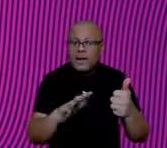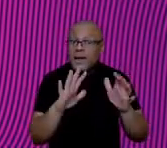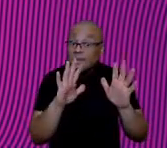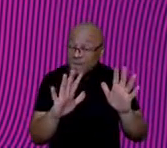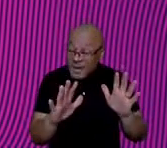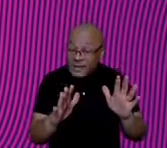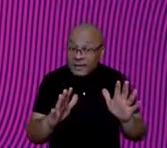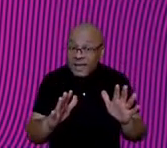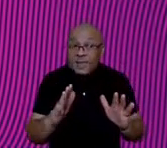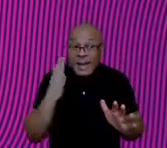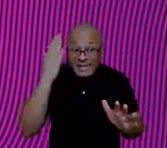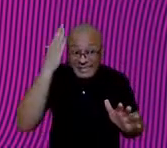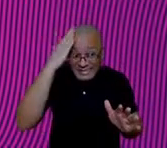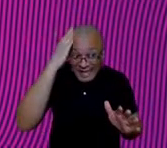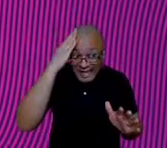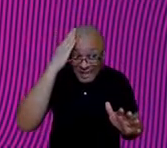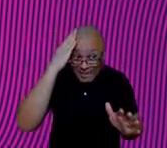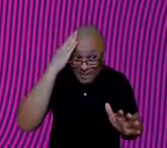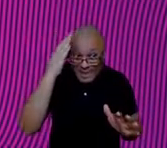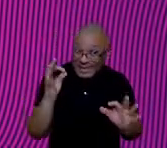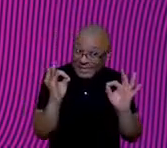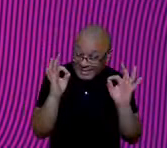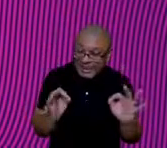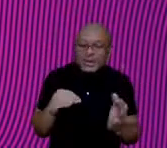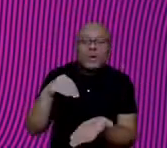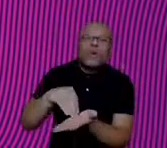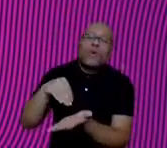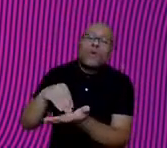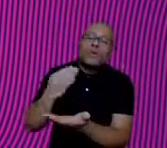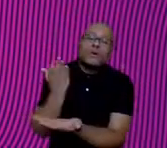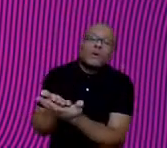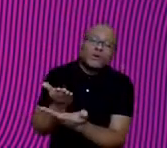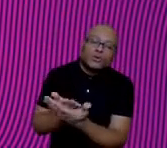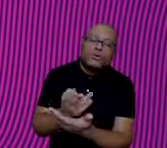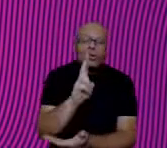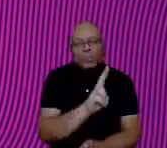ainda carece de mais estudos, tipo, cegos, randomizados e controlados.